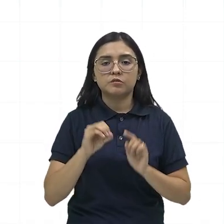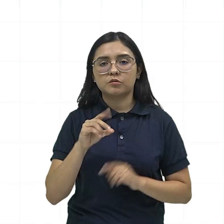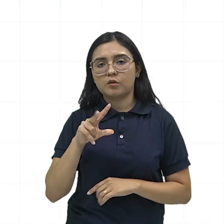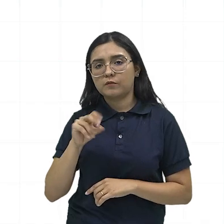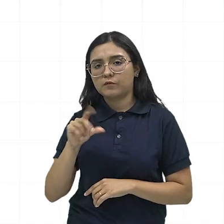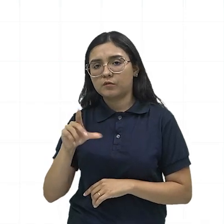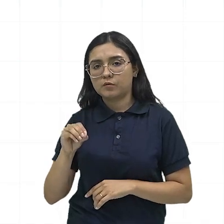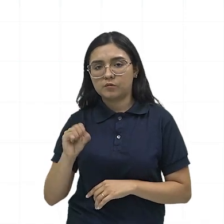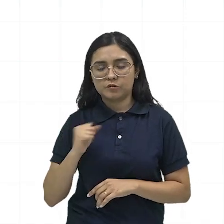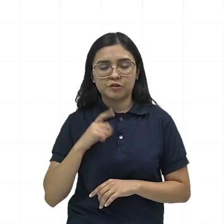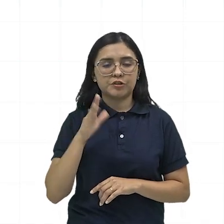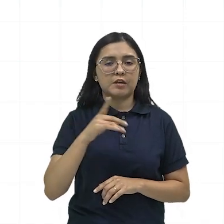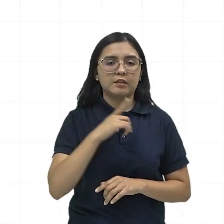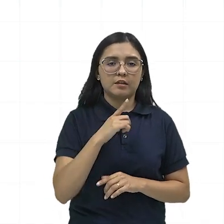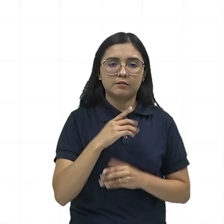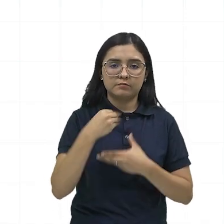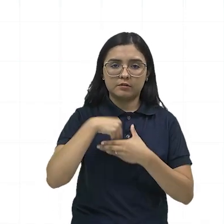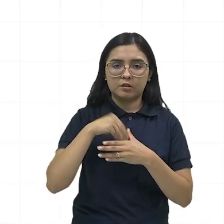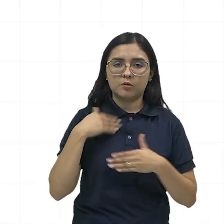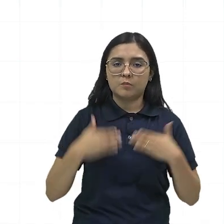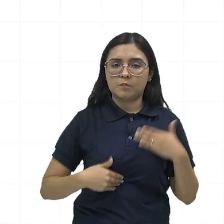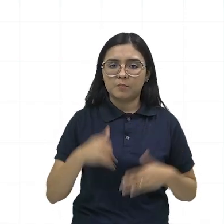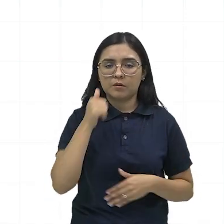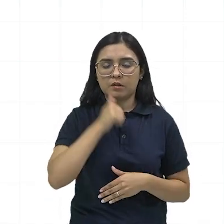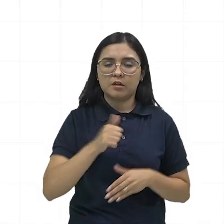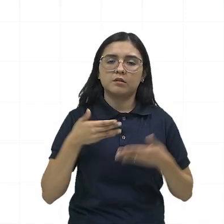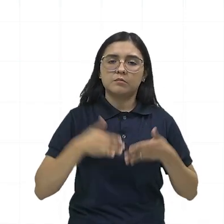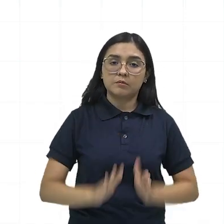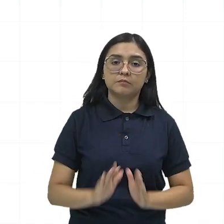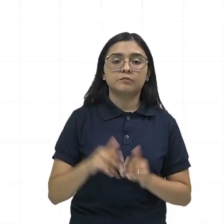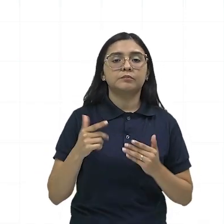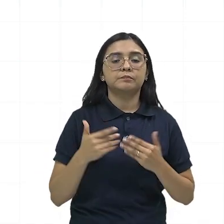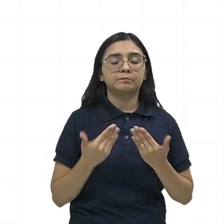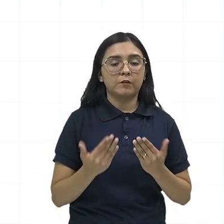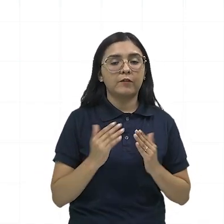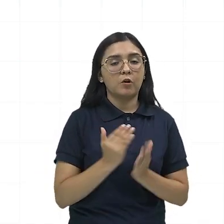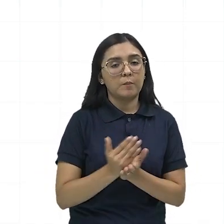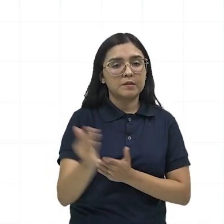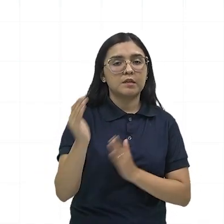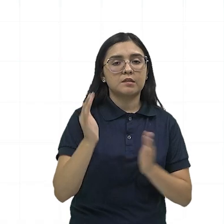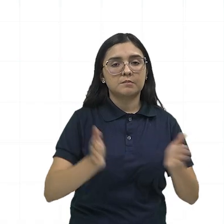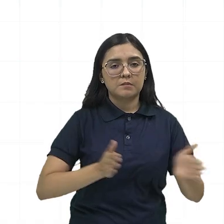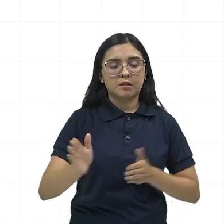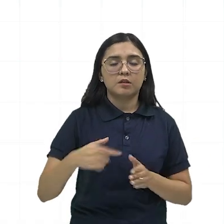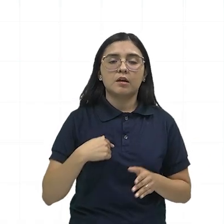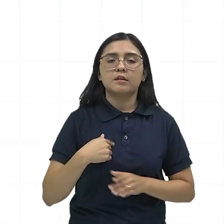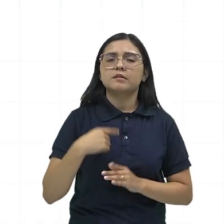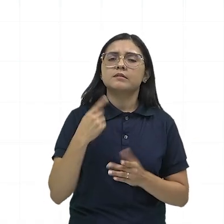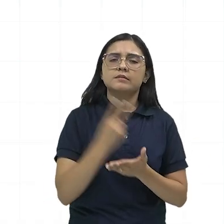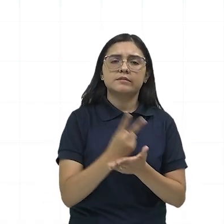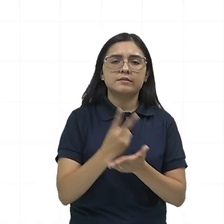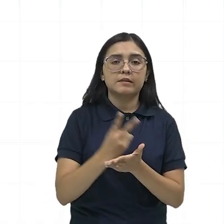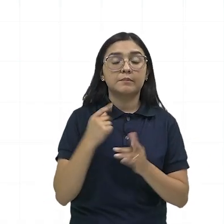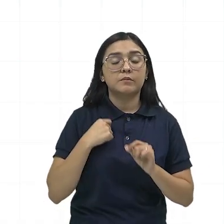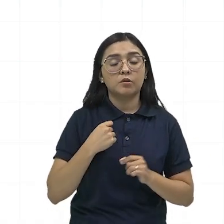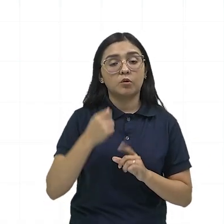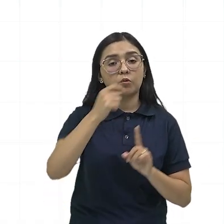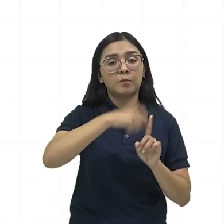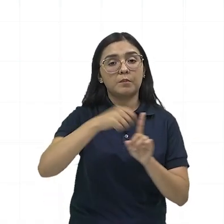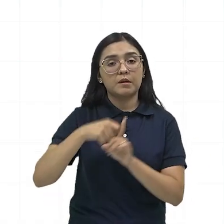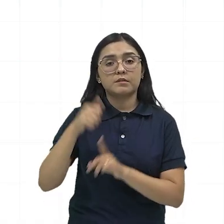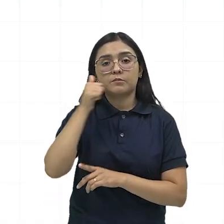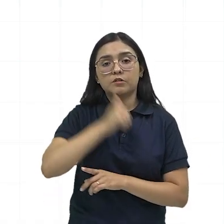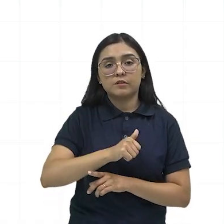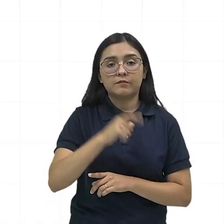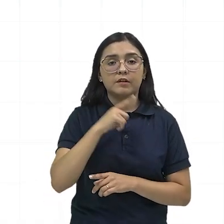já nasce com eles vão se dar a partir desse momento. E aí, todo mês, essa menina vai liberar um óvulo.